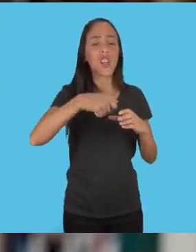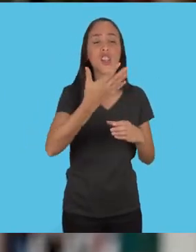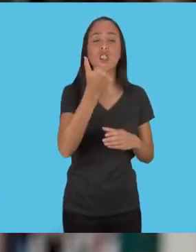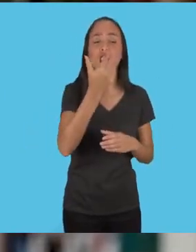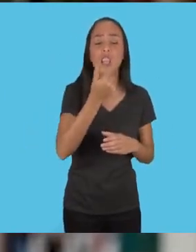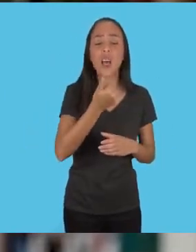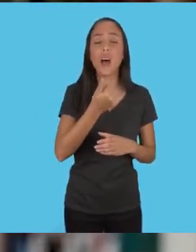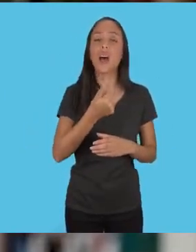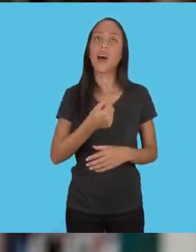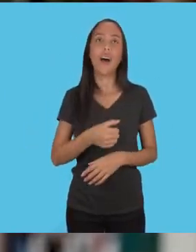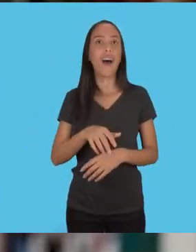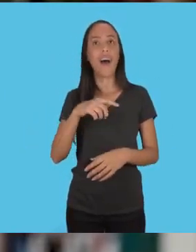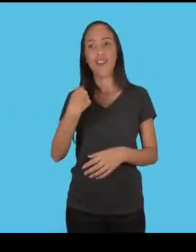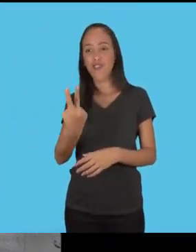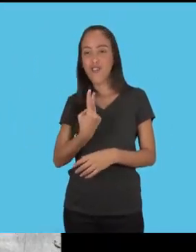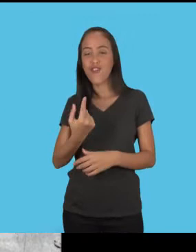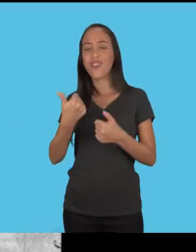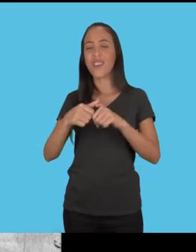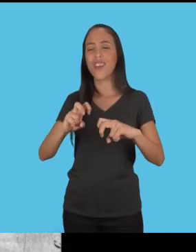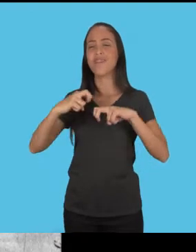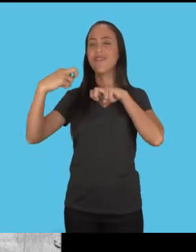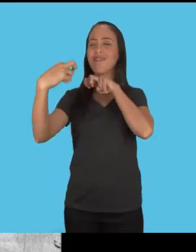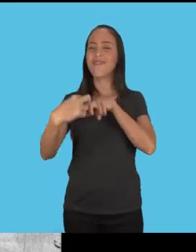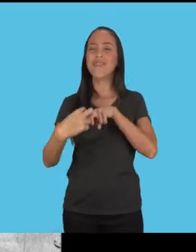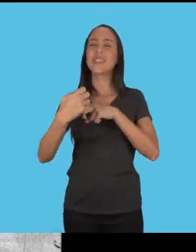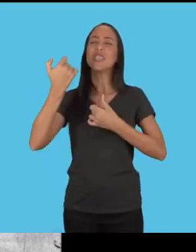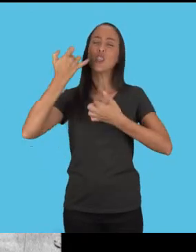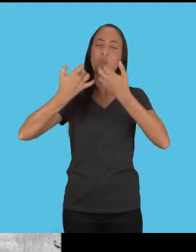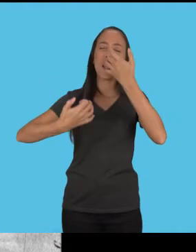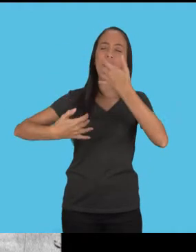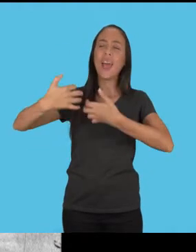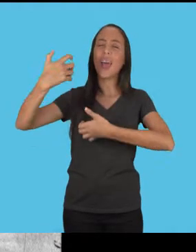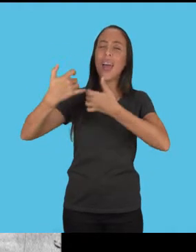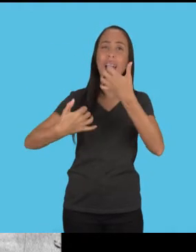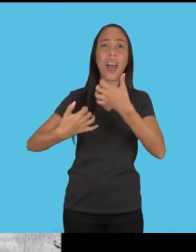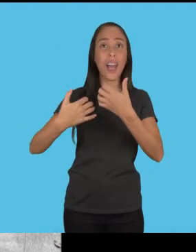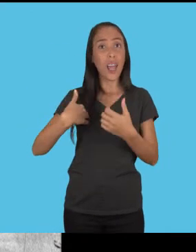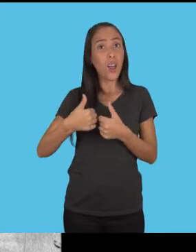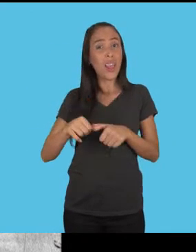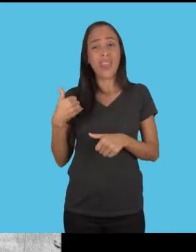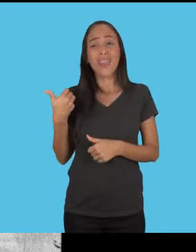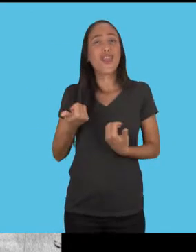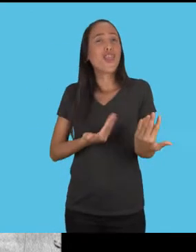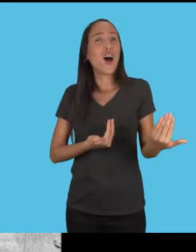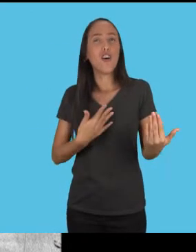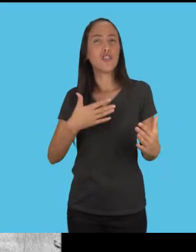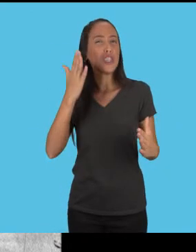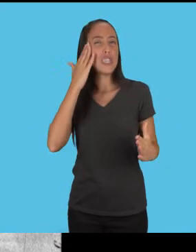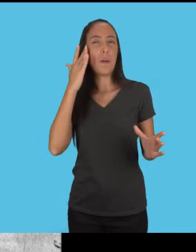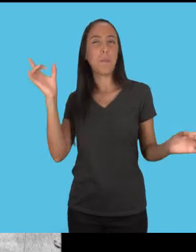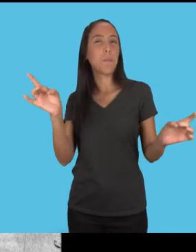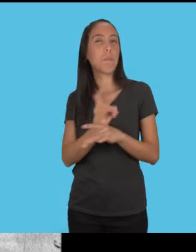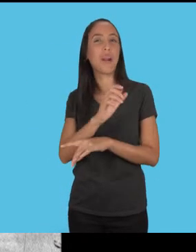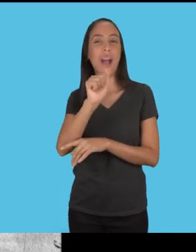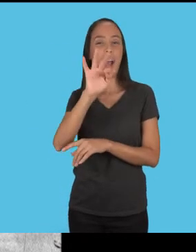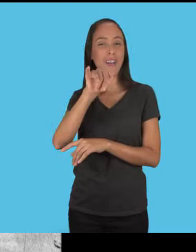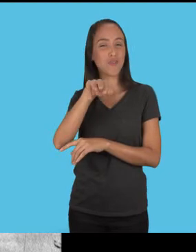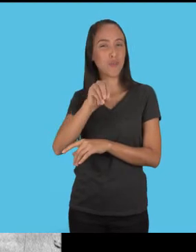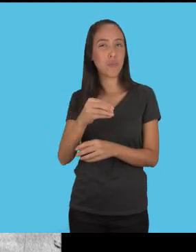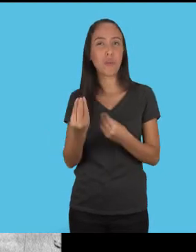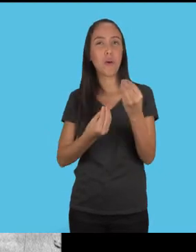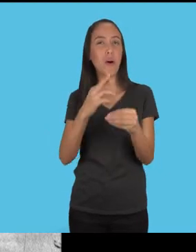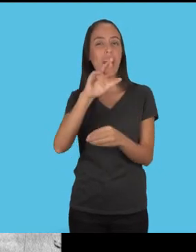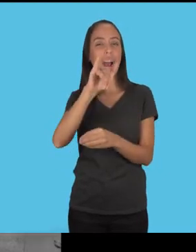papai lá sentado e o papai explicando. Então, eu era novinha. Eu já sabia estrutura de átomo, emissão